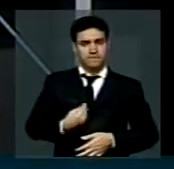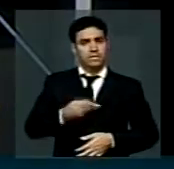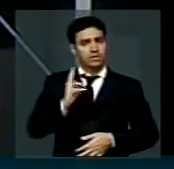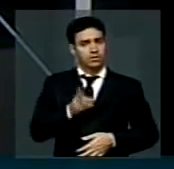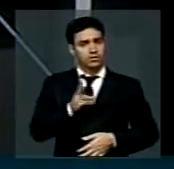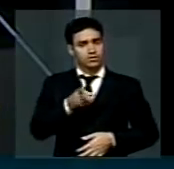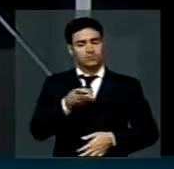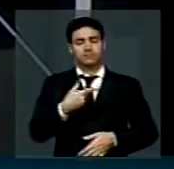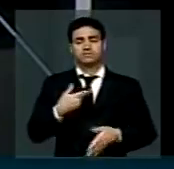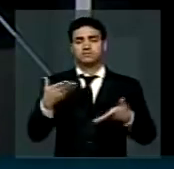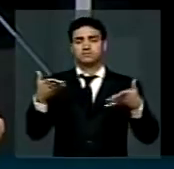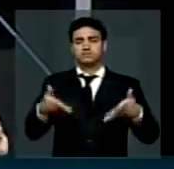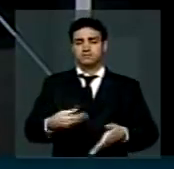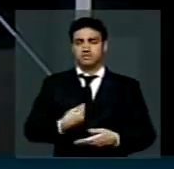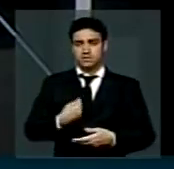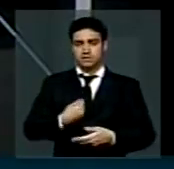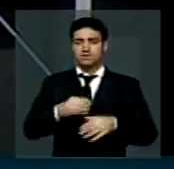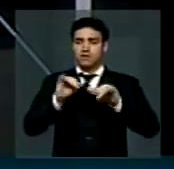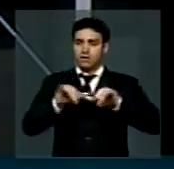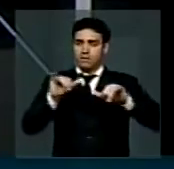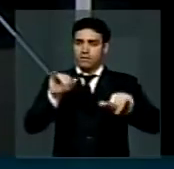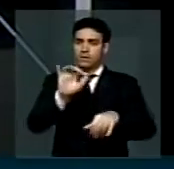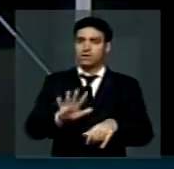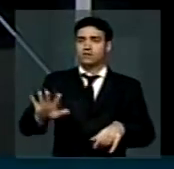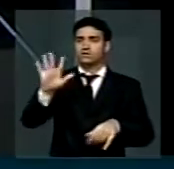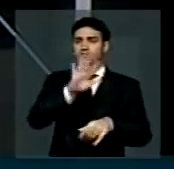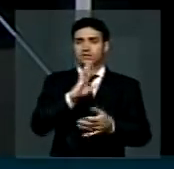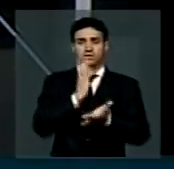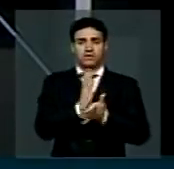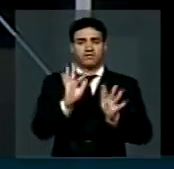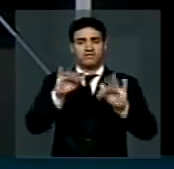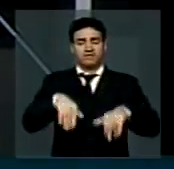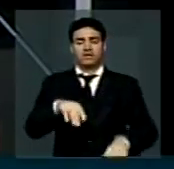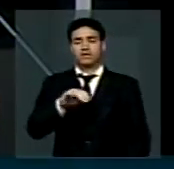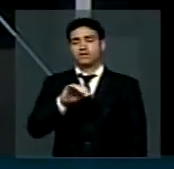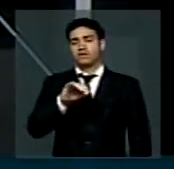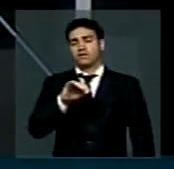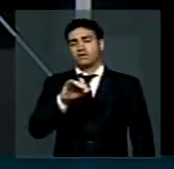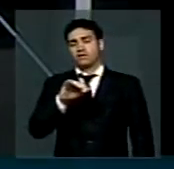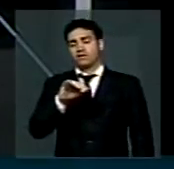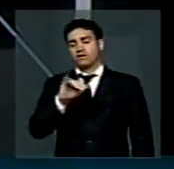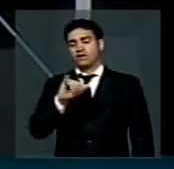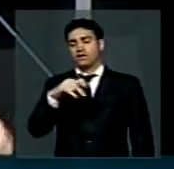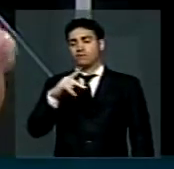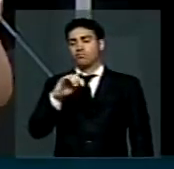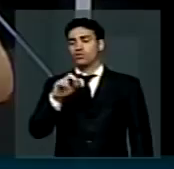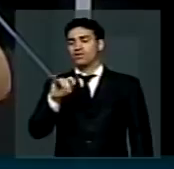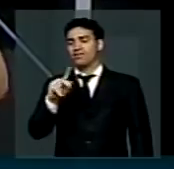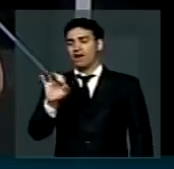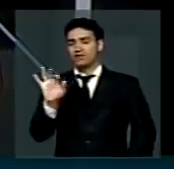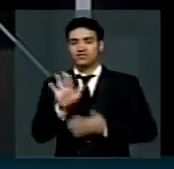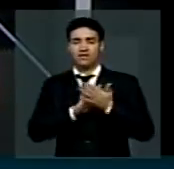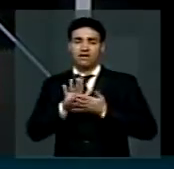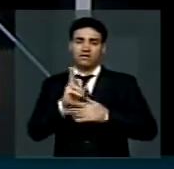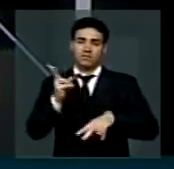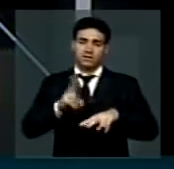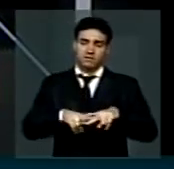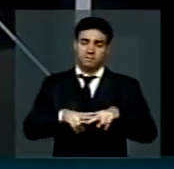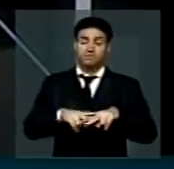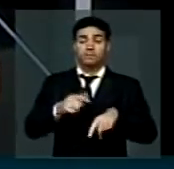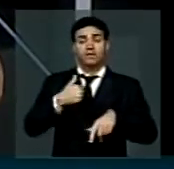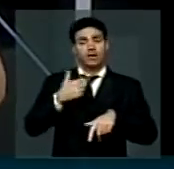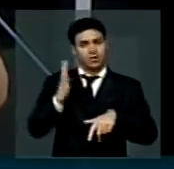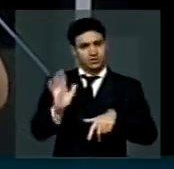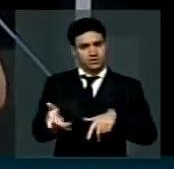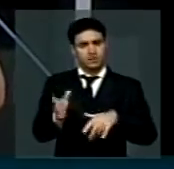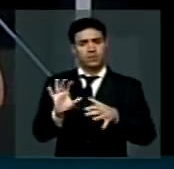maneira bastante ativa da campanha nacional pelo fim da impunidade. Essa iniciativa, organizada pela União em Defesa